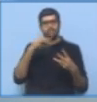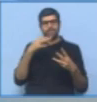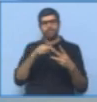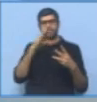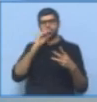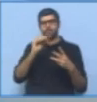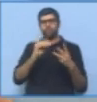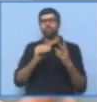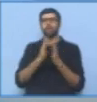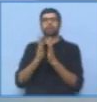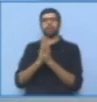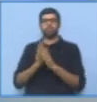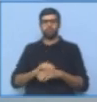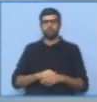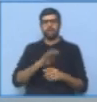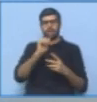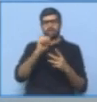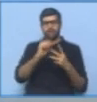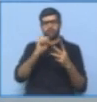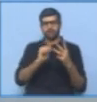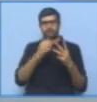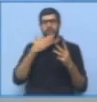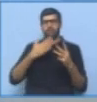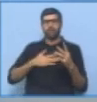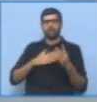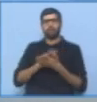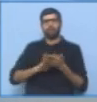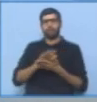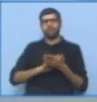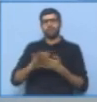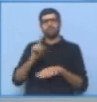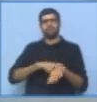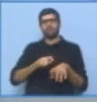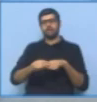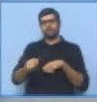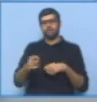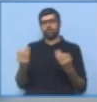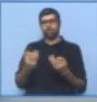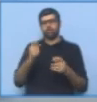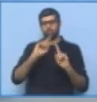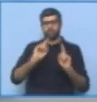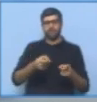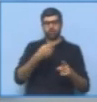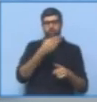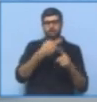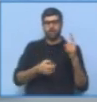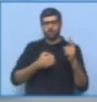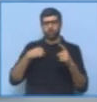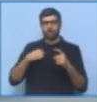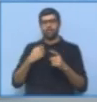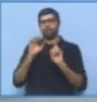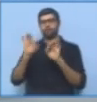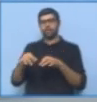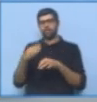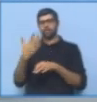silêncio e sagrado. Foram os 3 S's que nos inspiraram para este tempo. E isso começa às 9h30 da manhã, ao sábado, e termina às